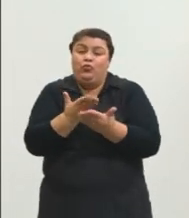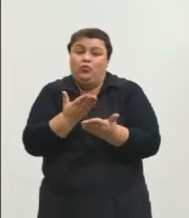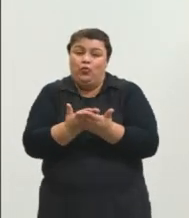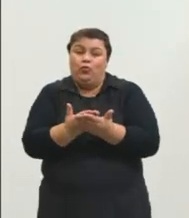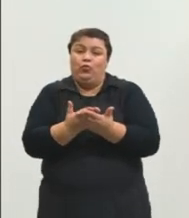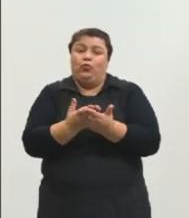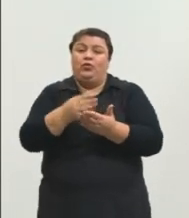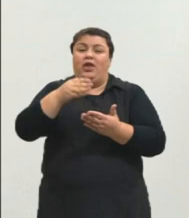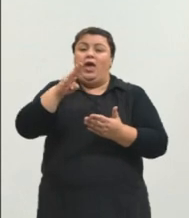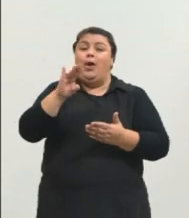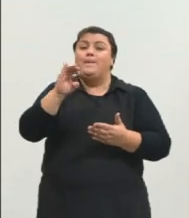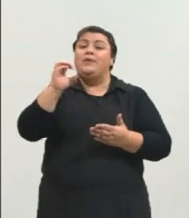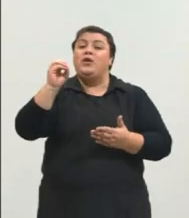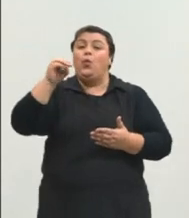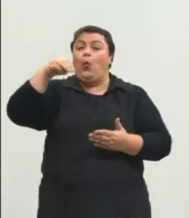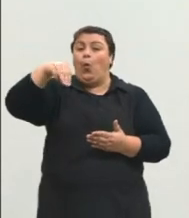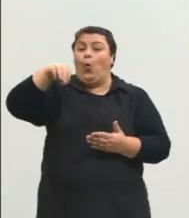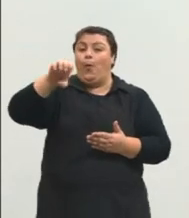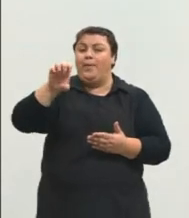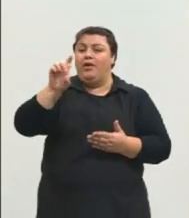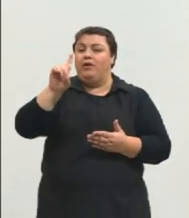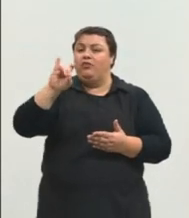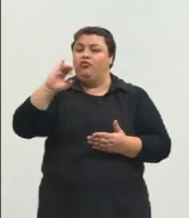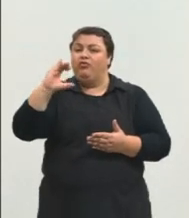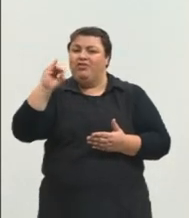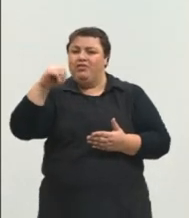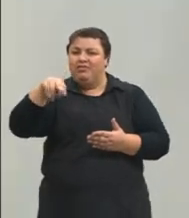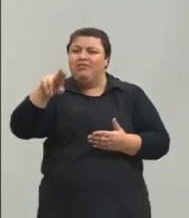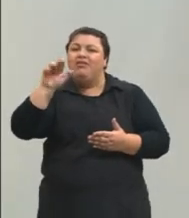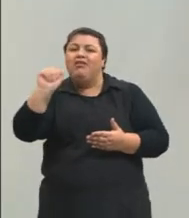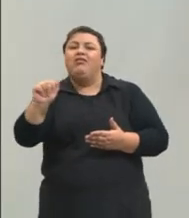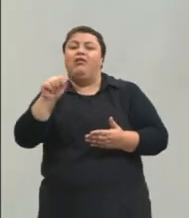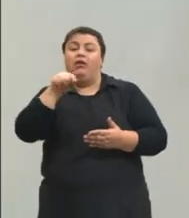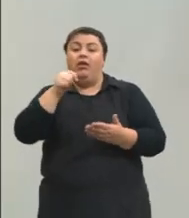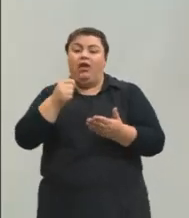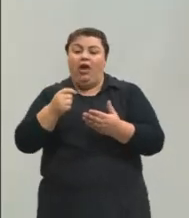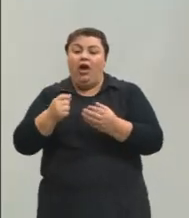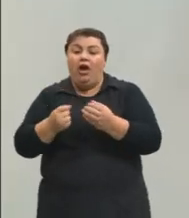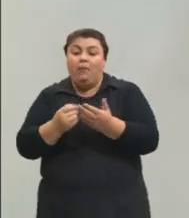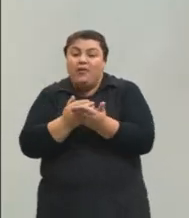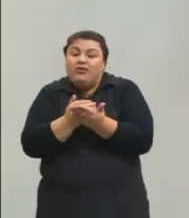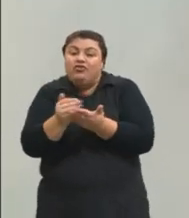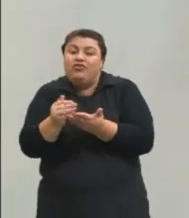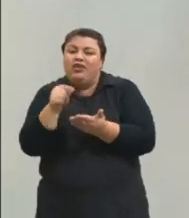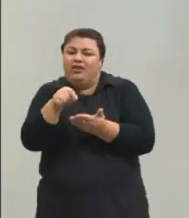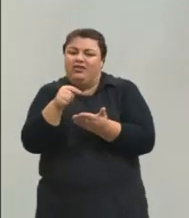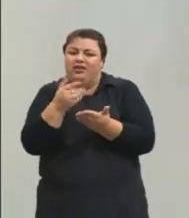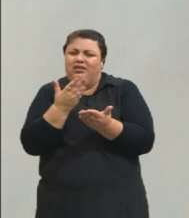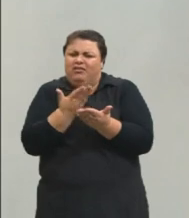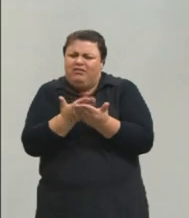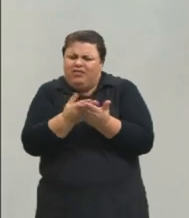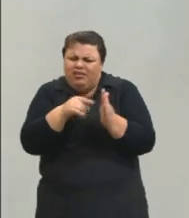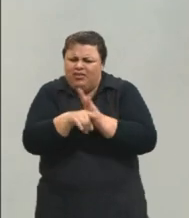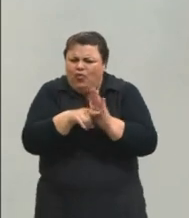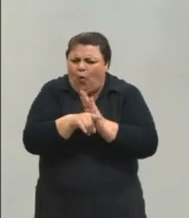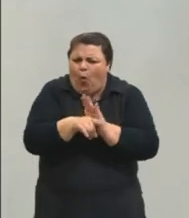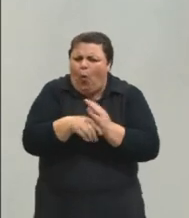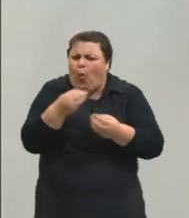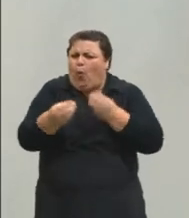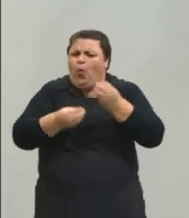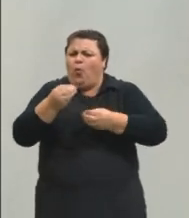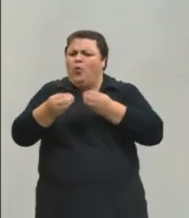mais institucionalizado. E a partir daí que se começaram, então, essas pesquisas para pensar como é que a gente pode conservar por mais